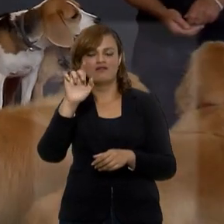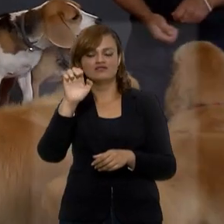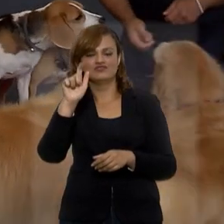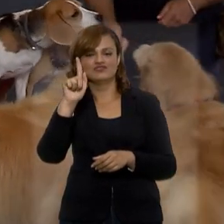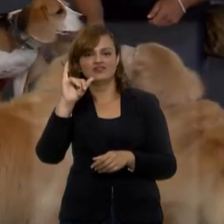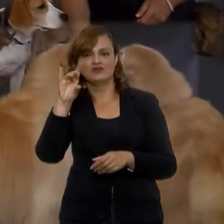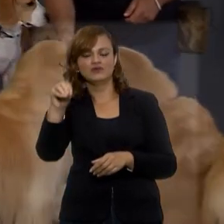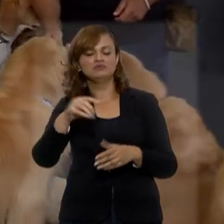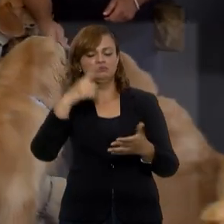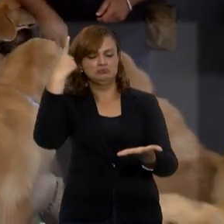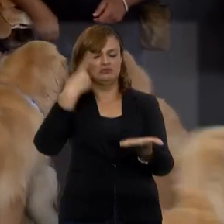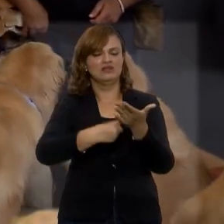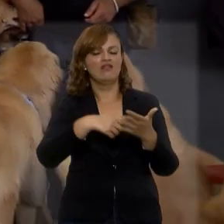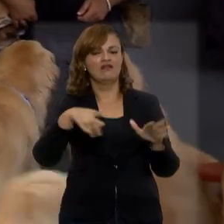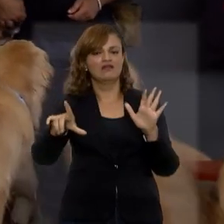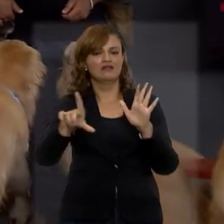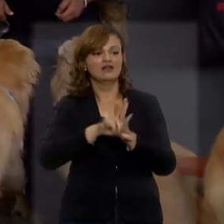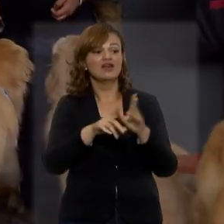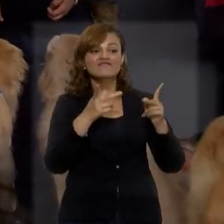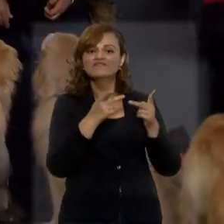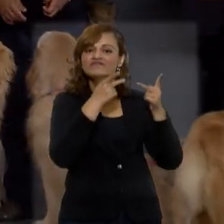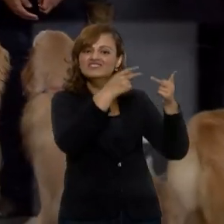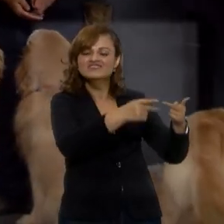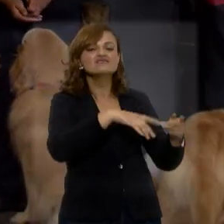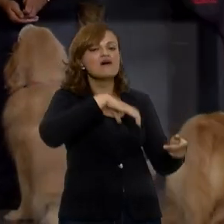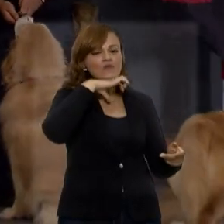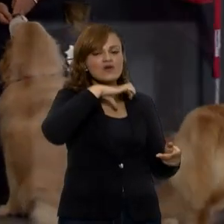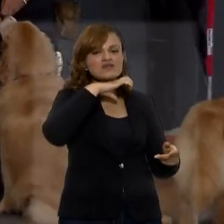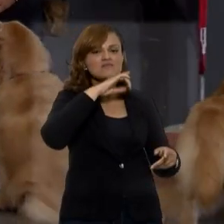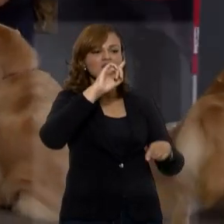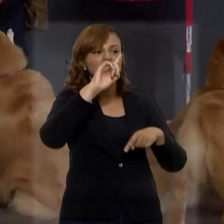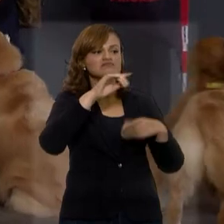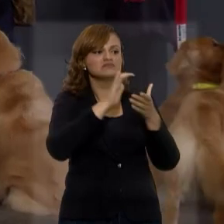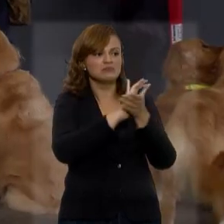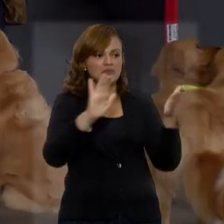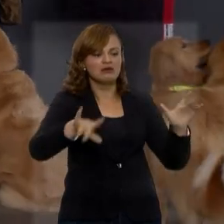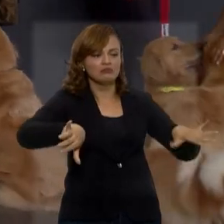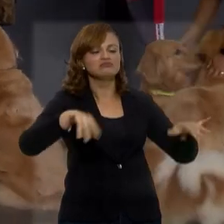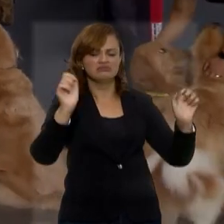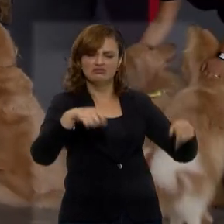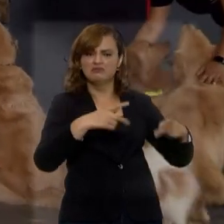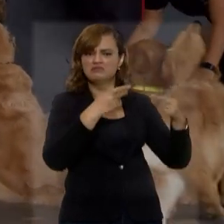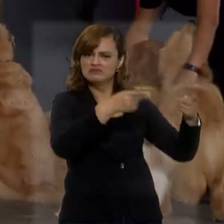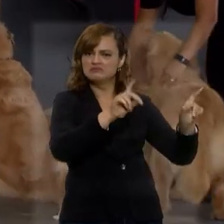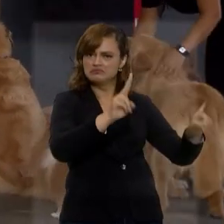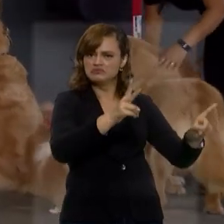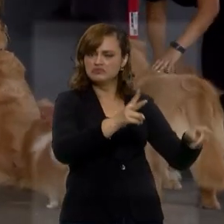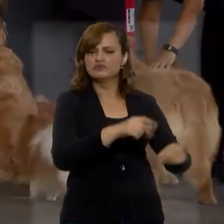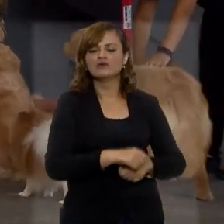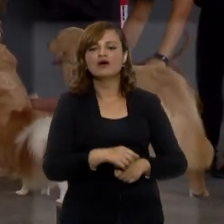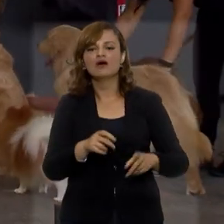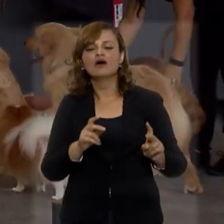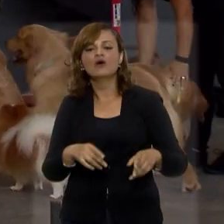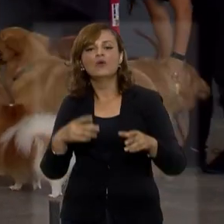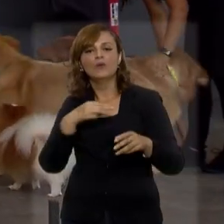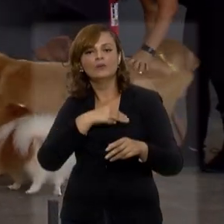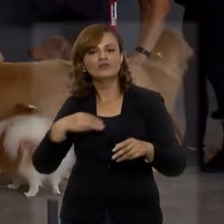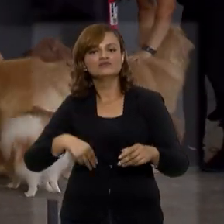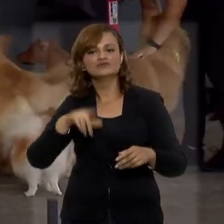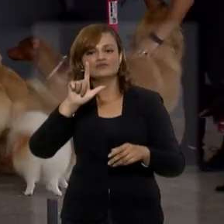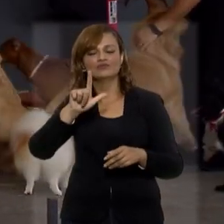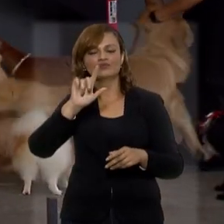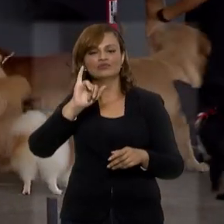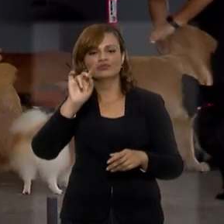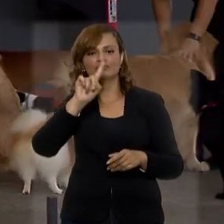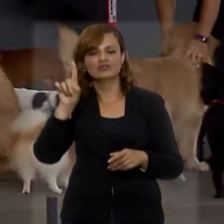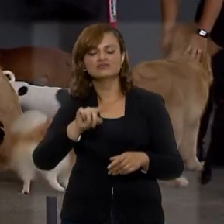possível regulamentar judicialmente a visita de animais de estimação após a separação de um casal. O relator, ministro Luiz Felipe